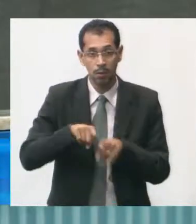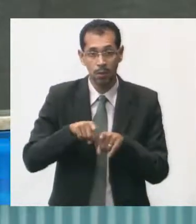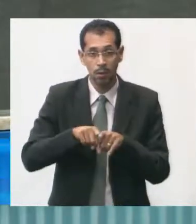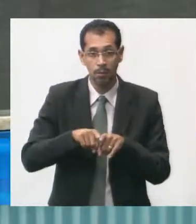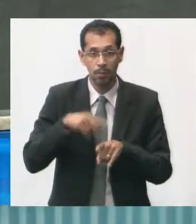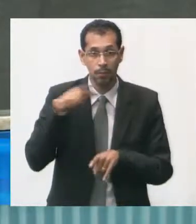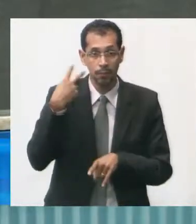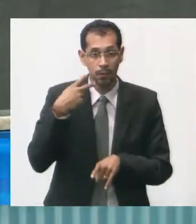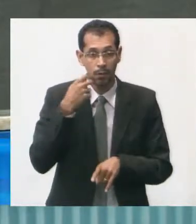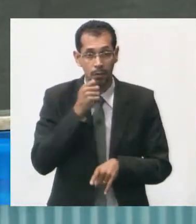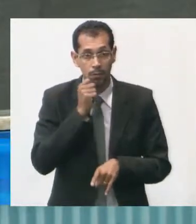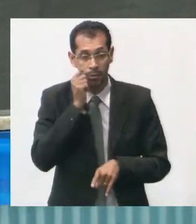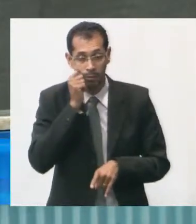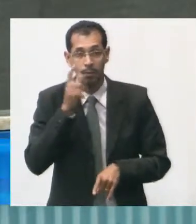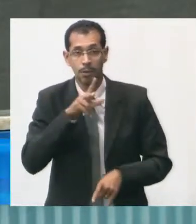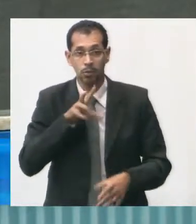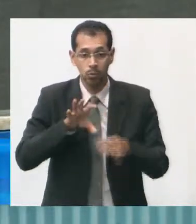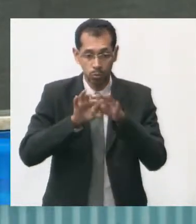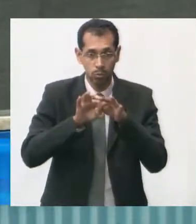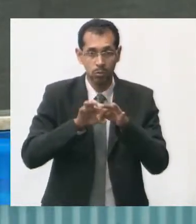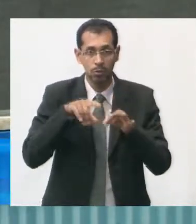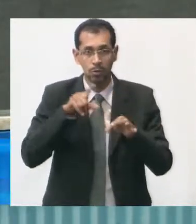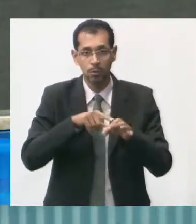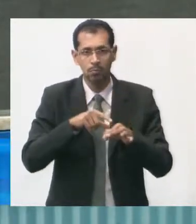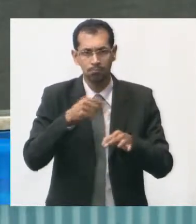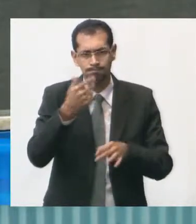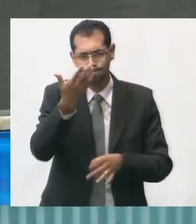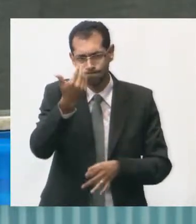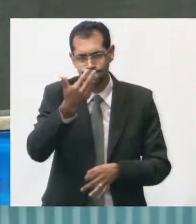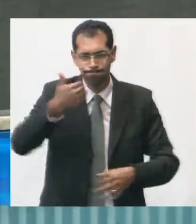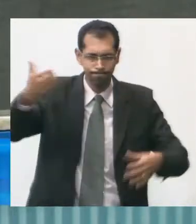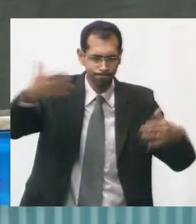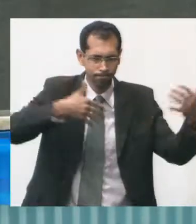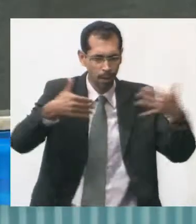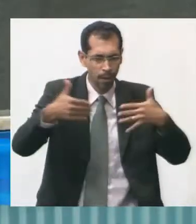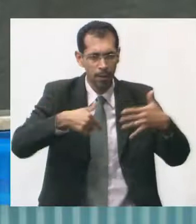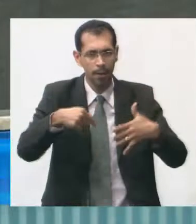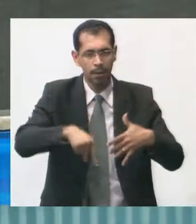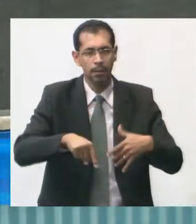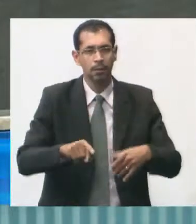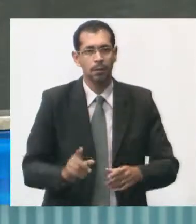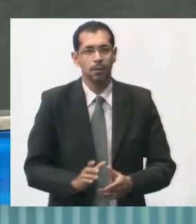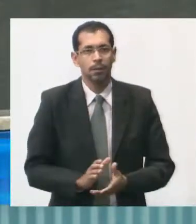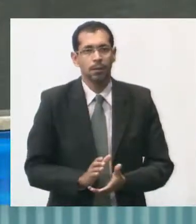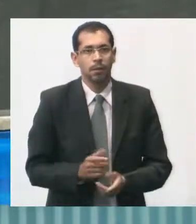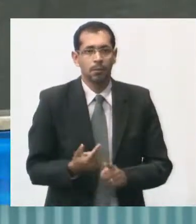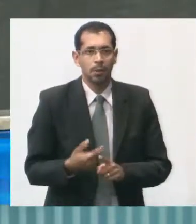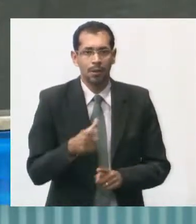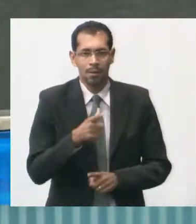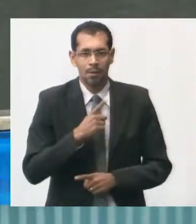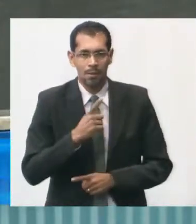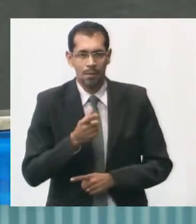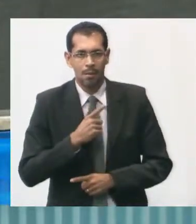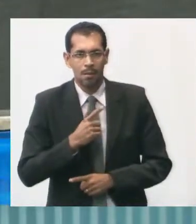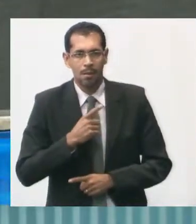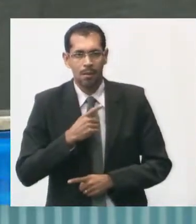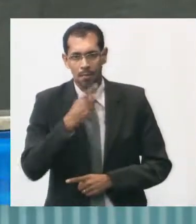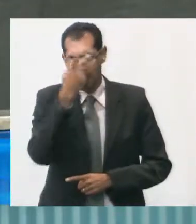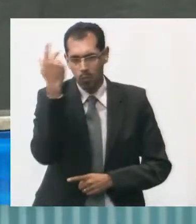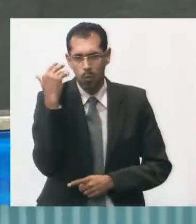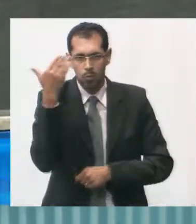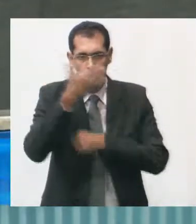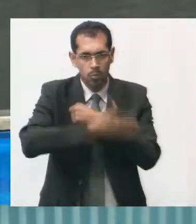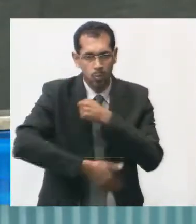vem para cá para você poder acompanhar a audiência. Nós temos vários protetores voluntários, né, no